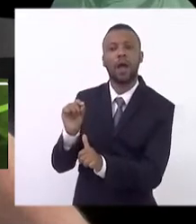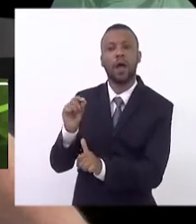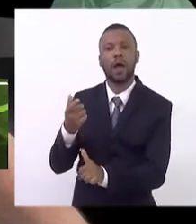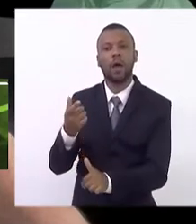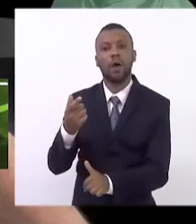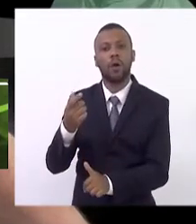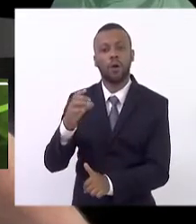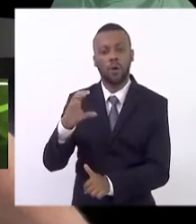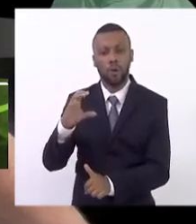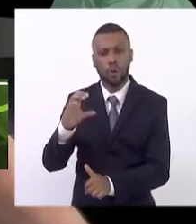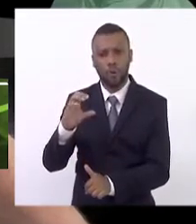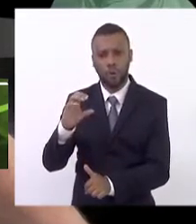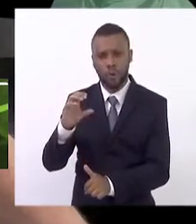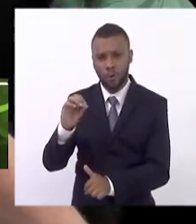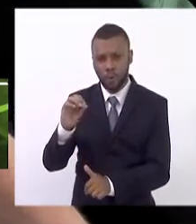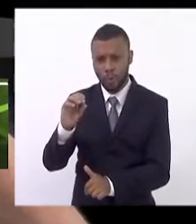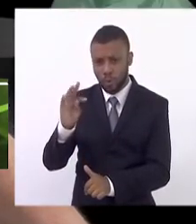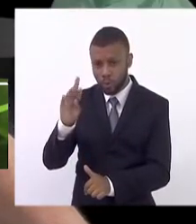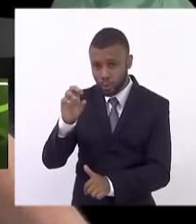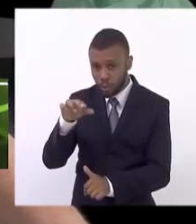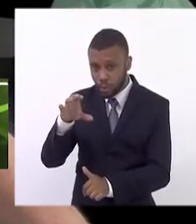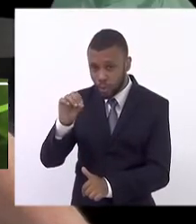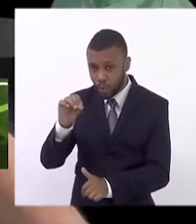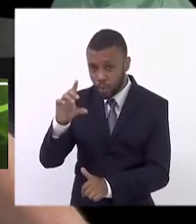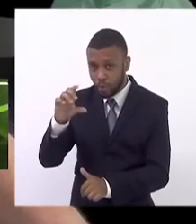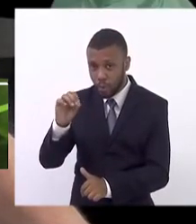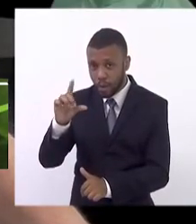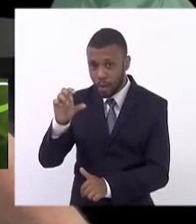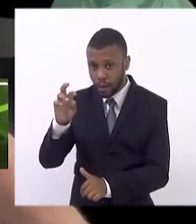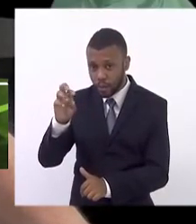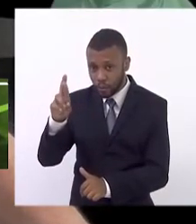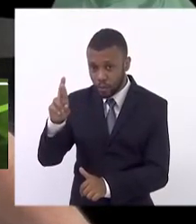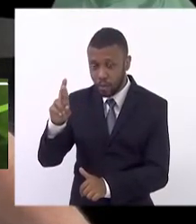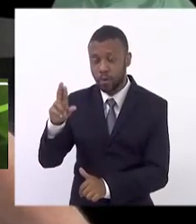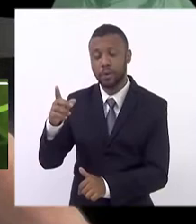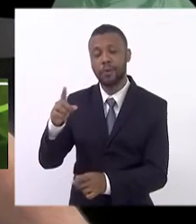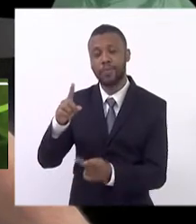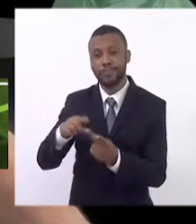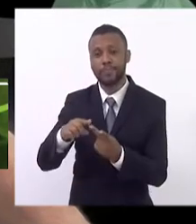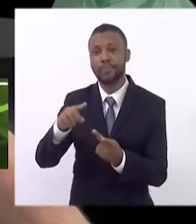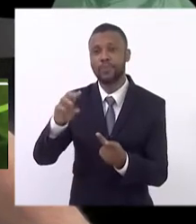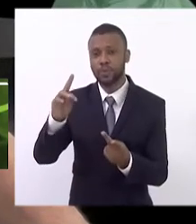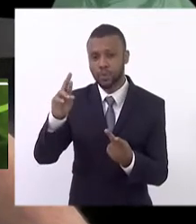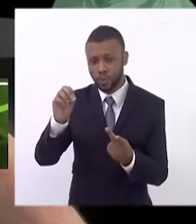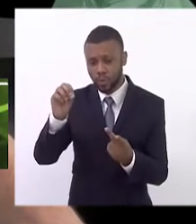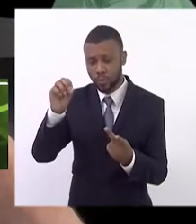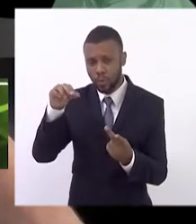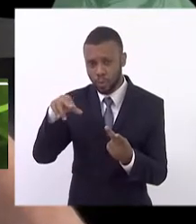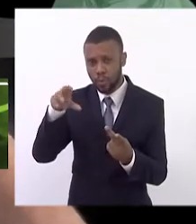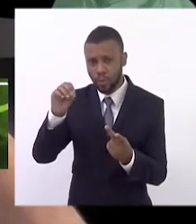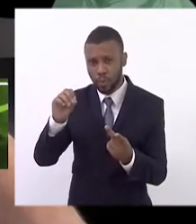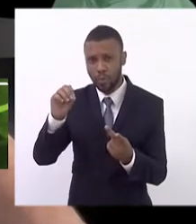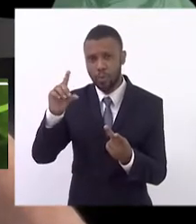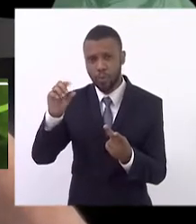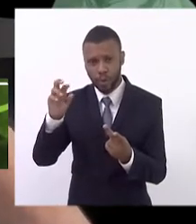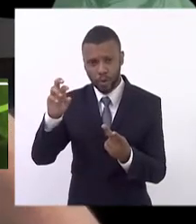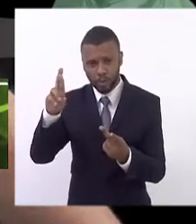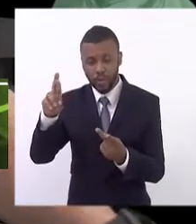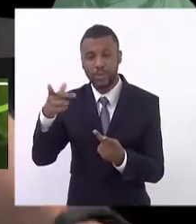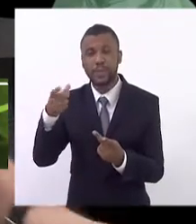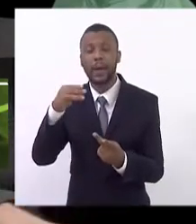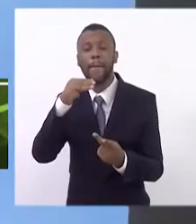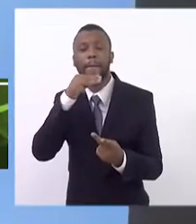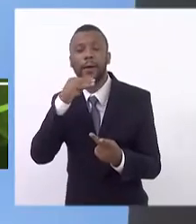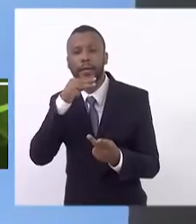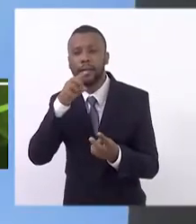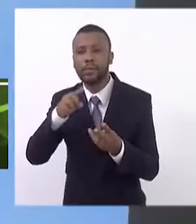Timbó, do tronco coletor Manguinhos e o sistema de saneamento de Itaboraí. Os dois primeiros,